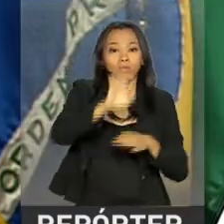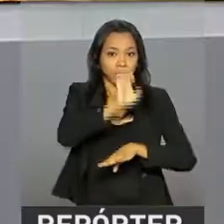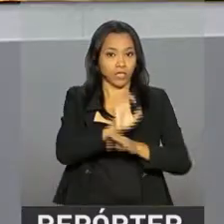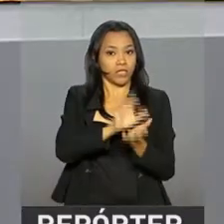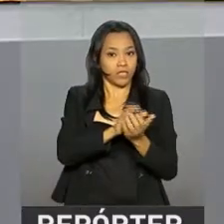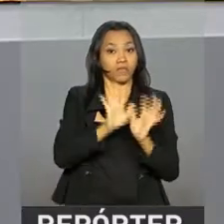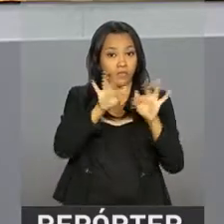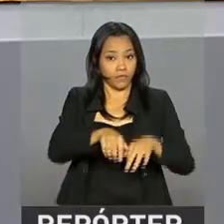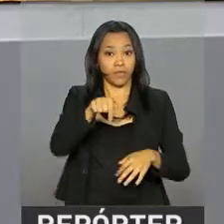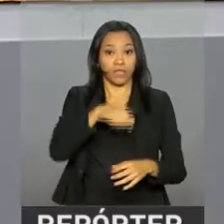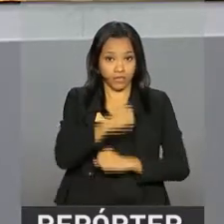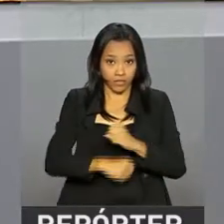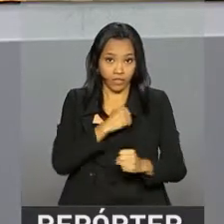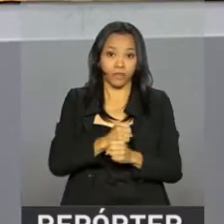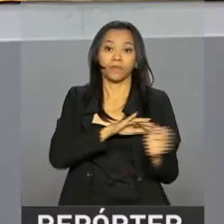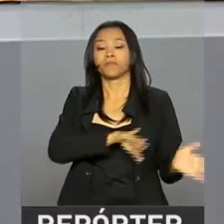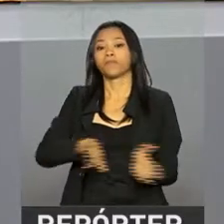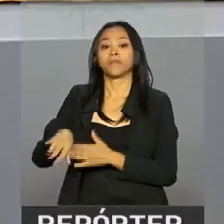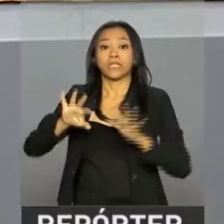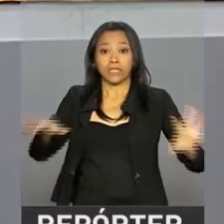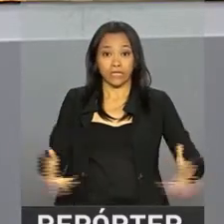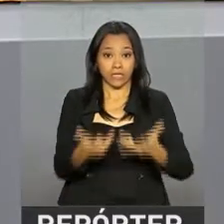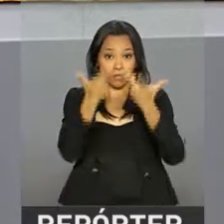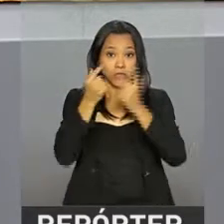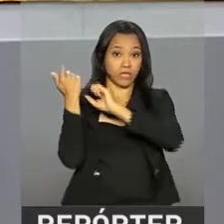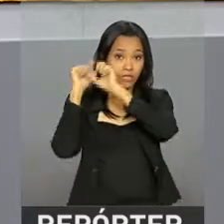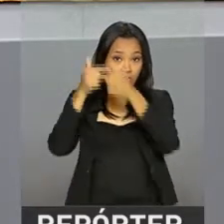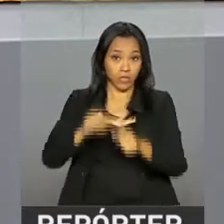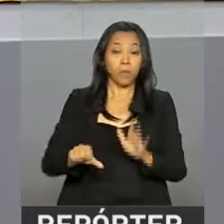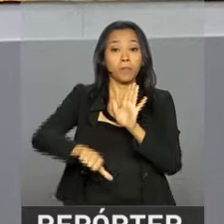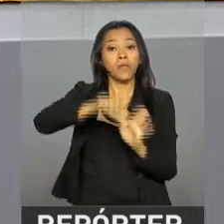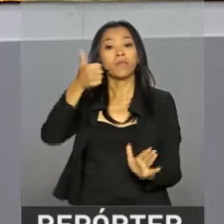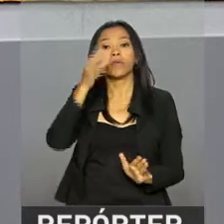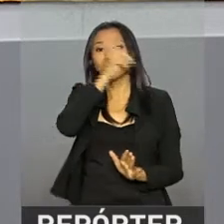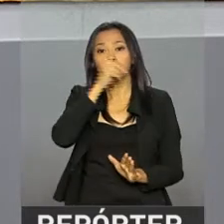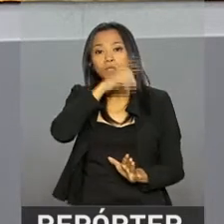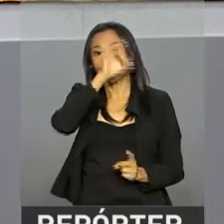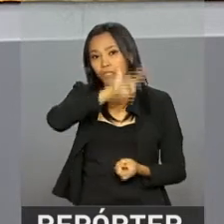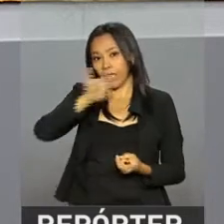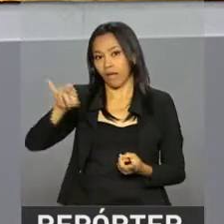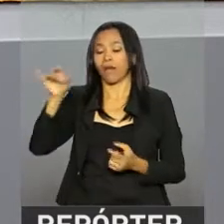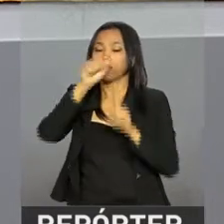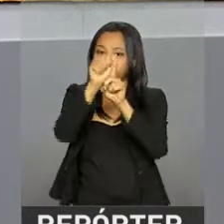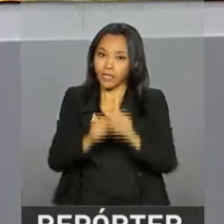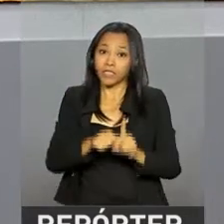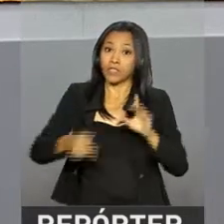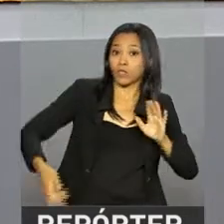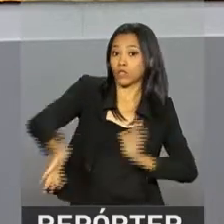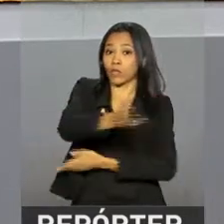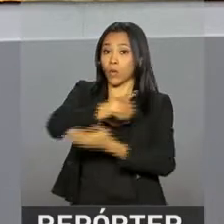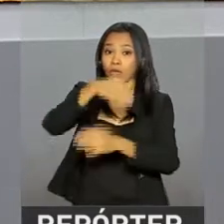ano. Cerimônia tradicional nos primeiros domingos de cada mês na capital do país. A troca da bandeira atrai a